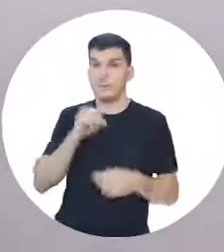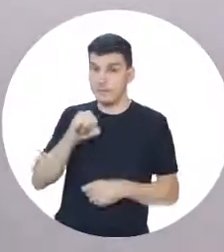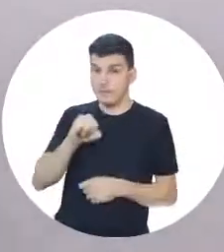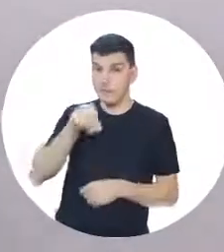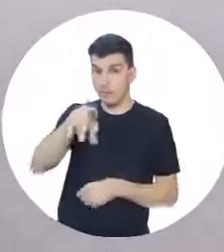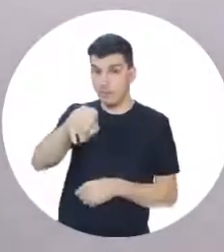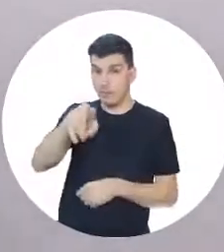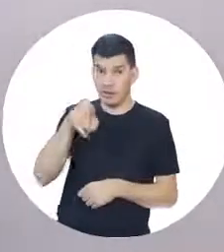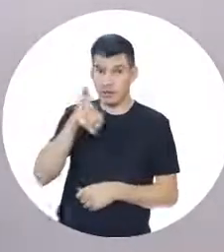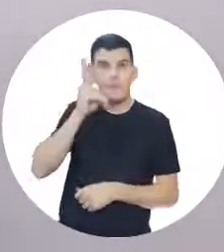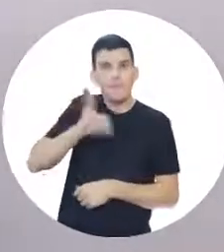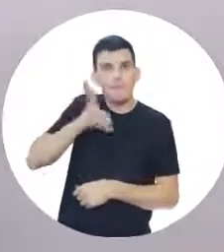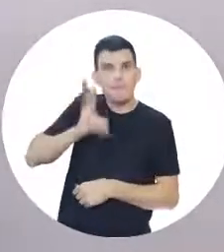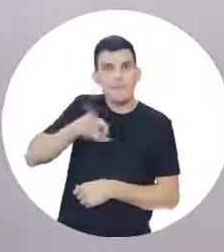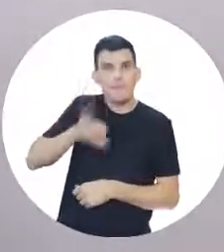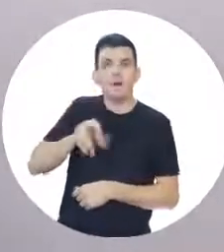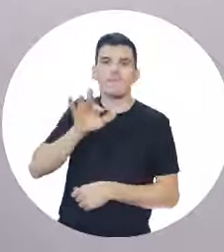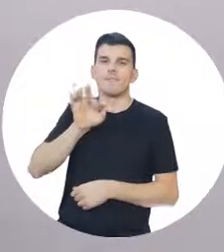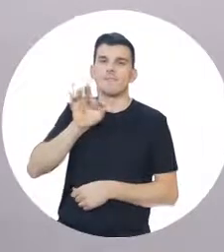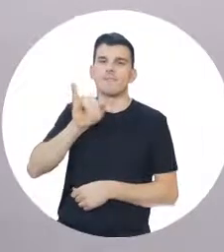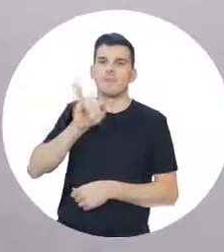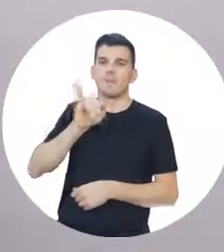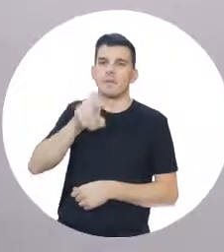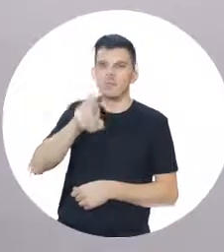Se for nox fixo,